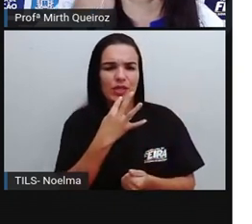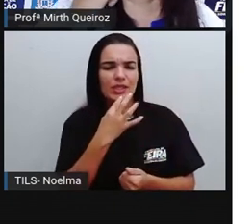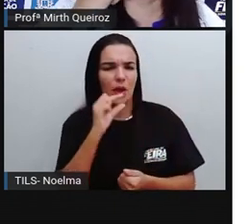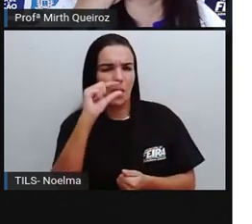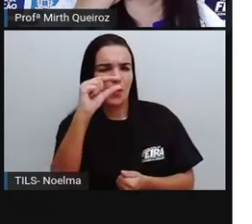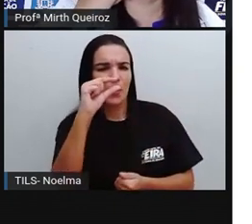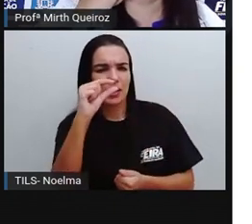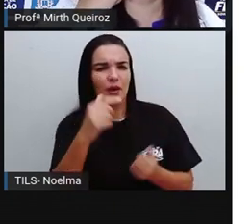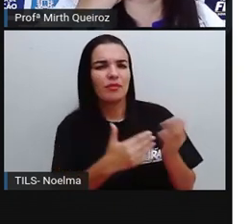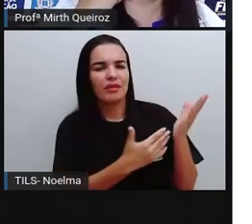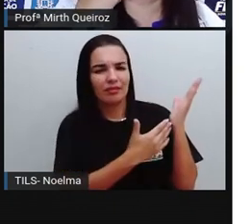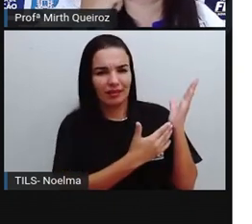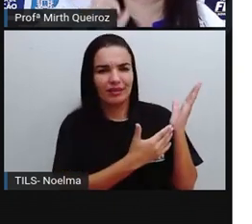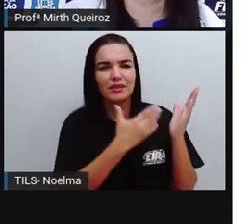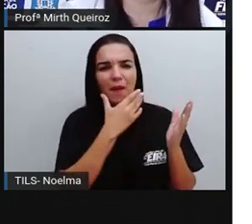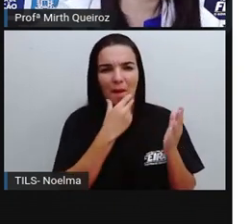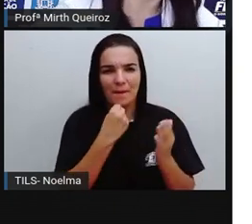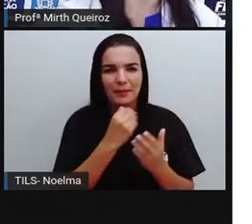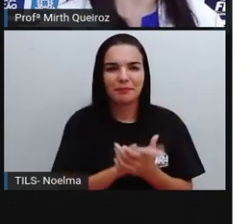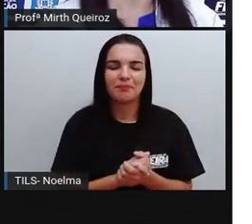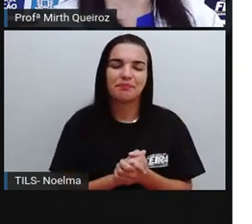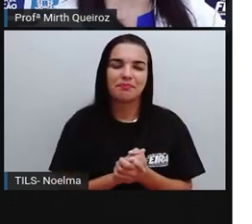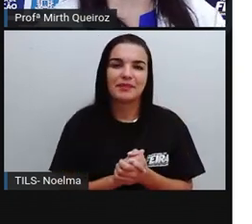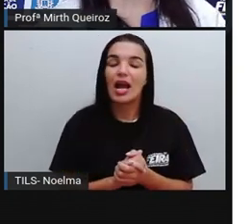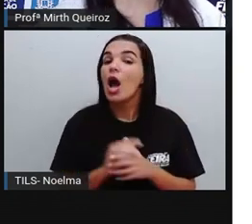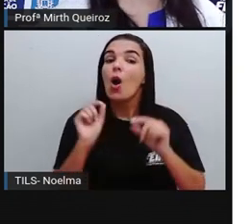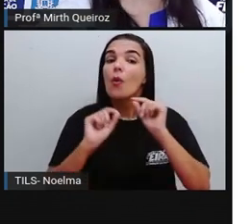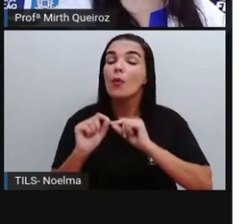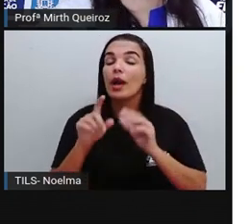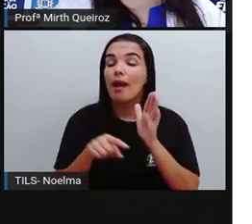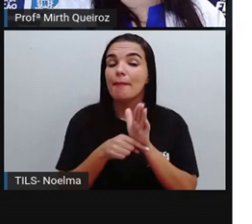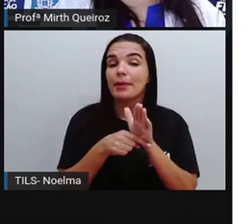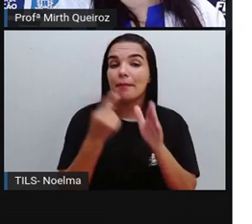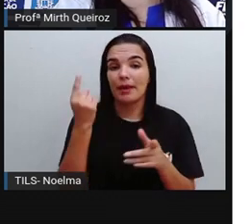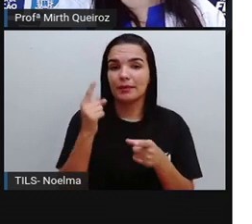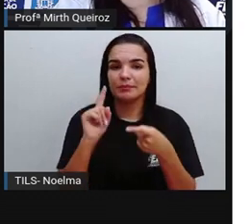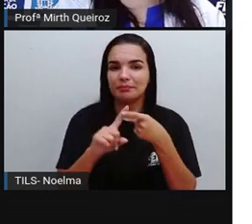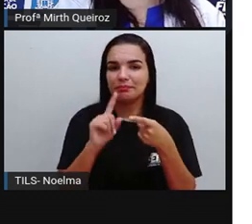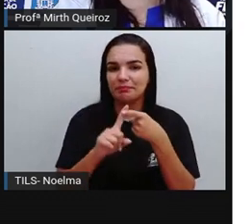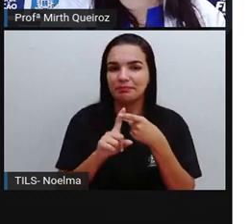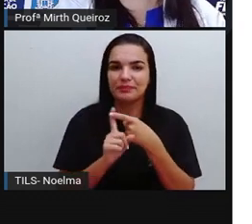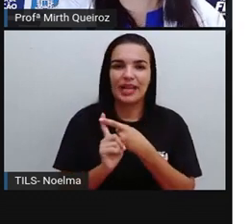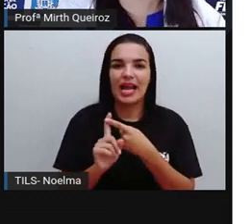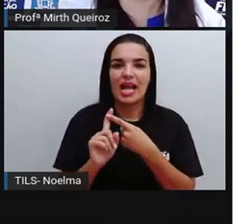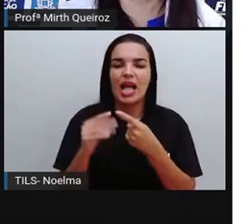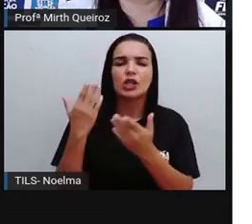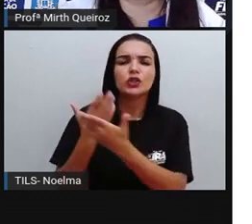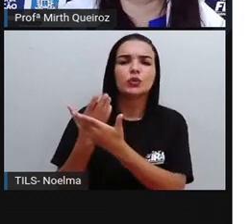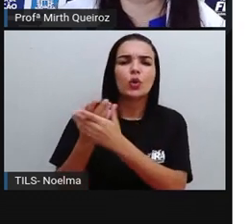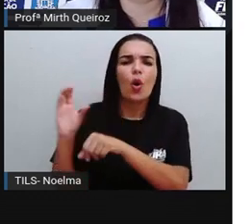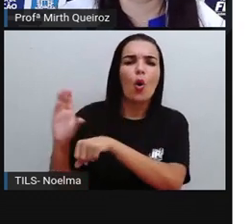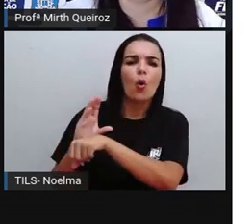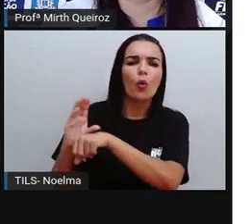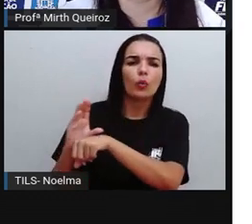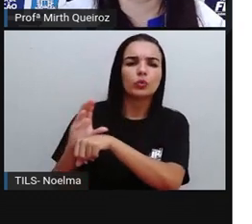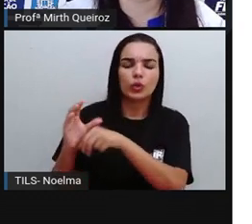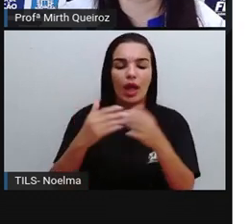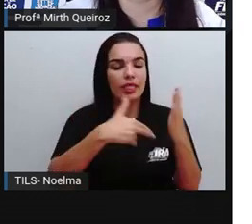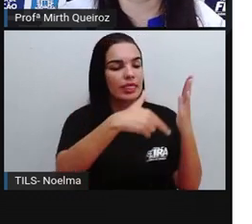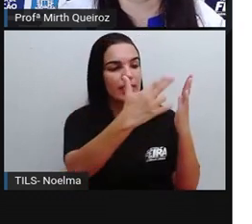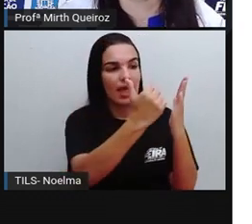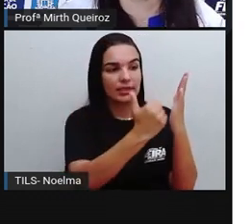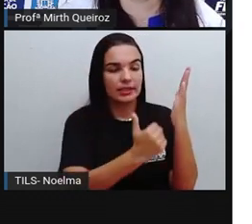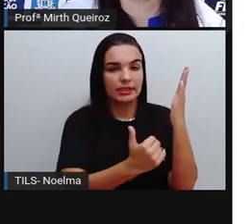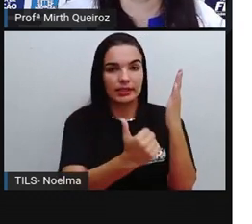Vamos conhecer um pouquinho desse artista. Primeiro, ele cursou desenho e pintura na